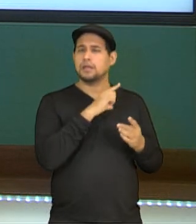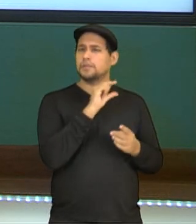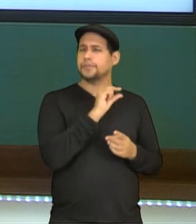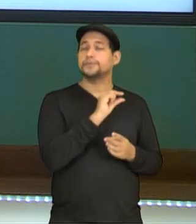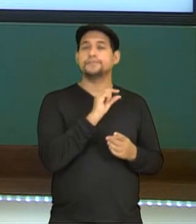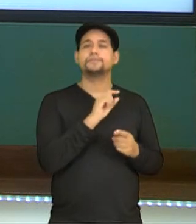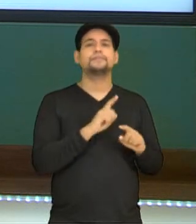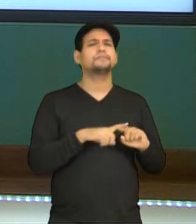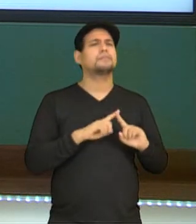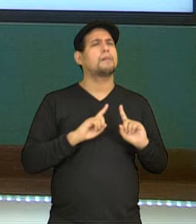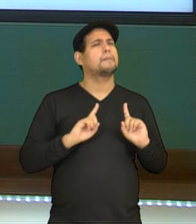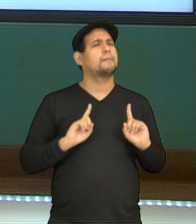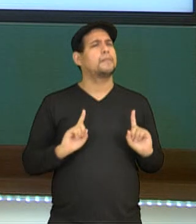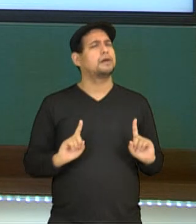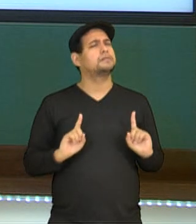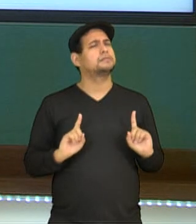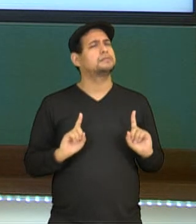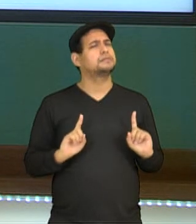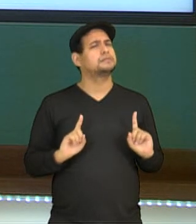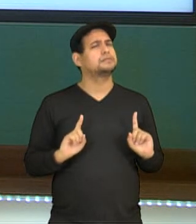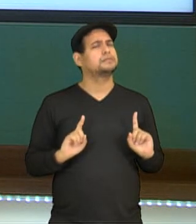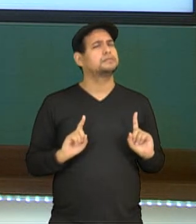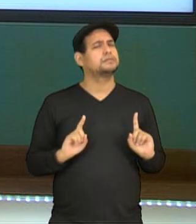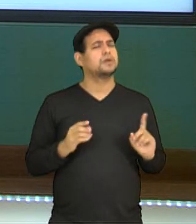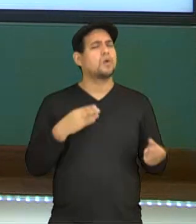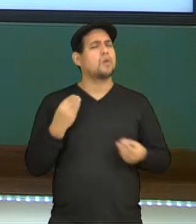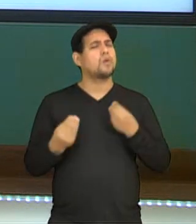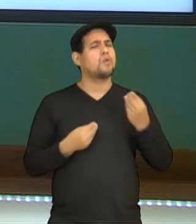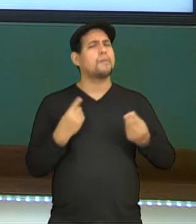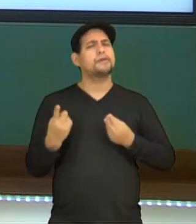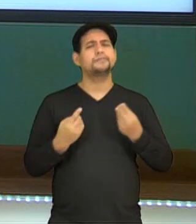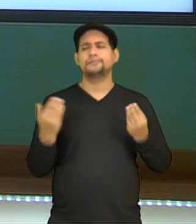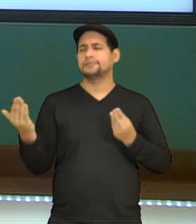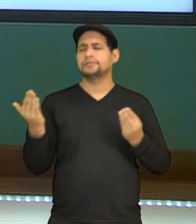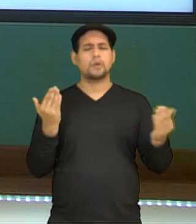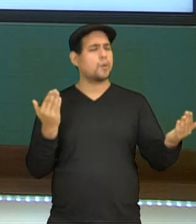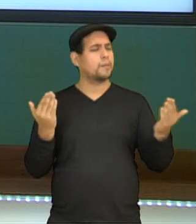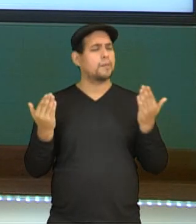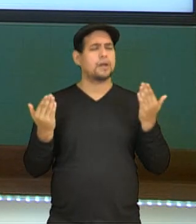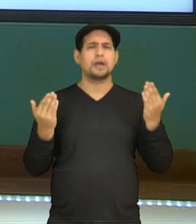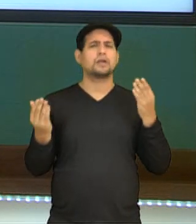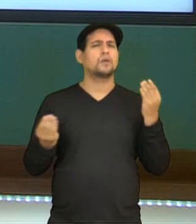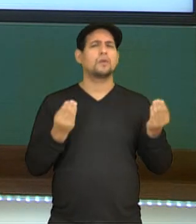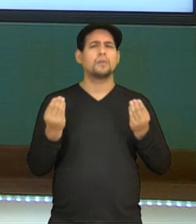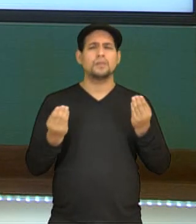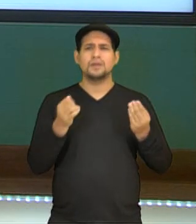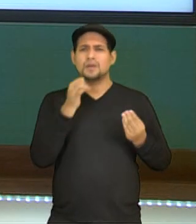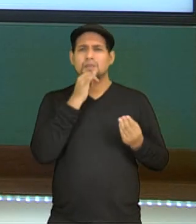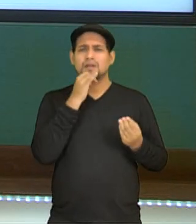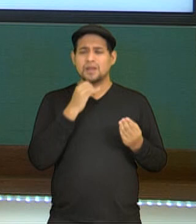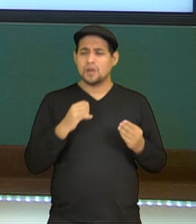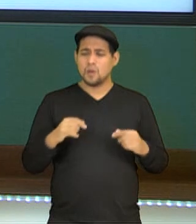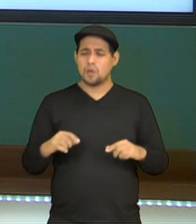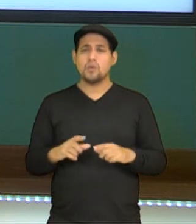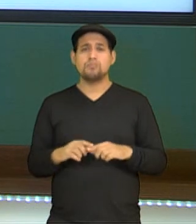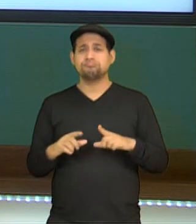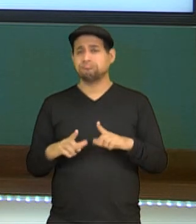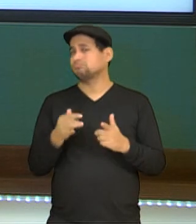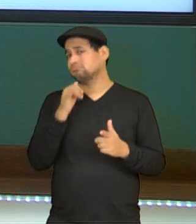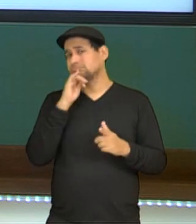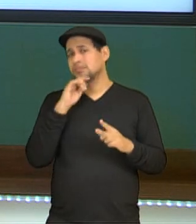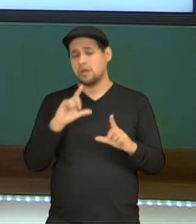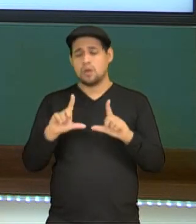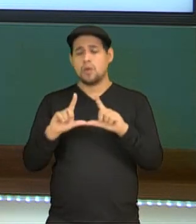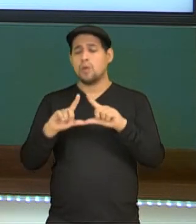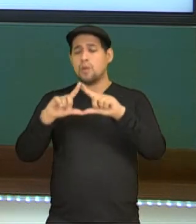né? Mas aí fica assim, né? Como será que a gente pode comparar isso, né? Os pedaços eram diferentes, né? A pizza tinha o